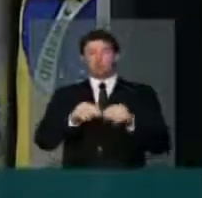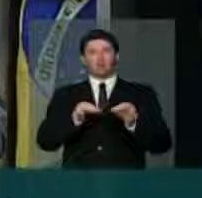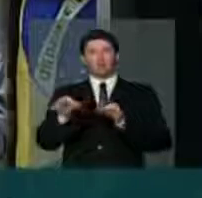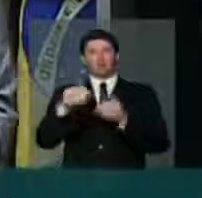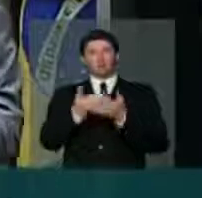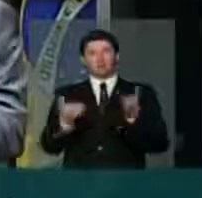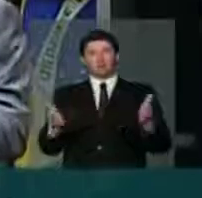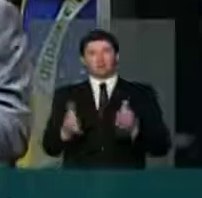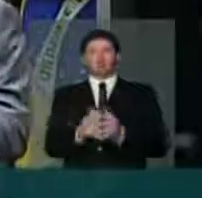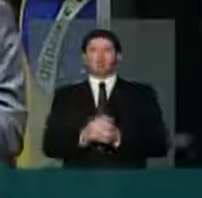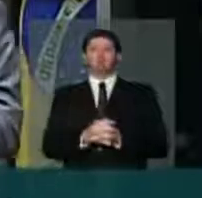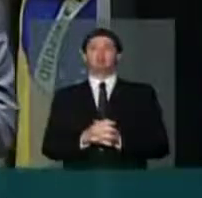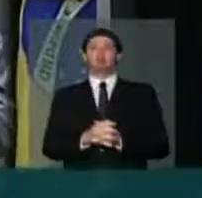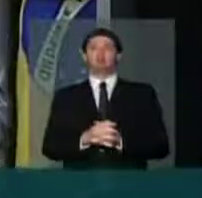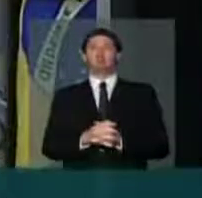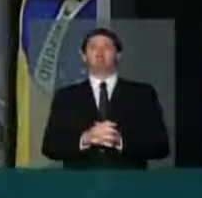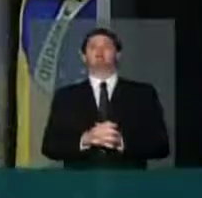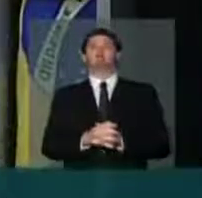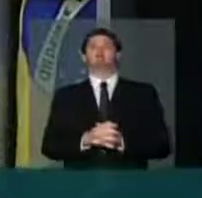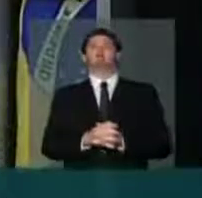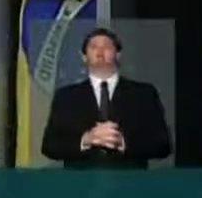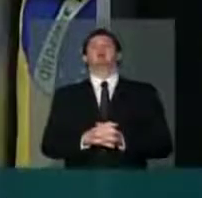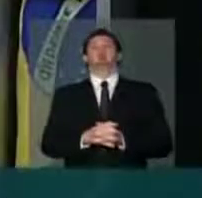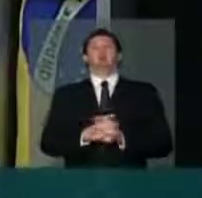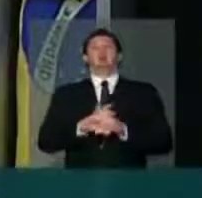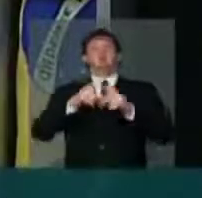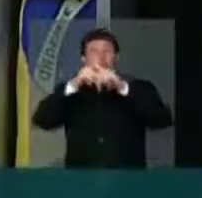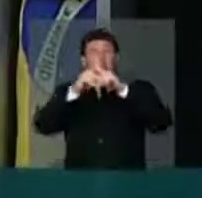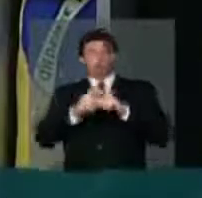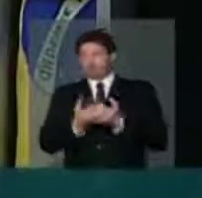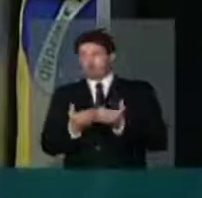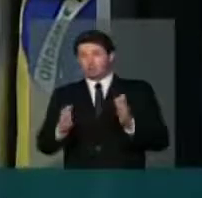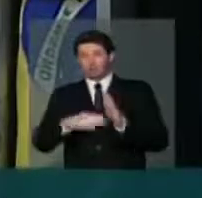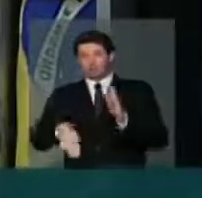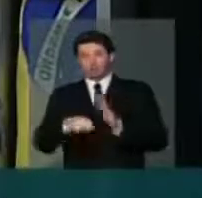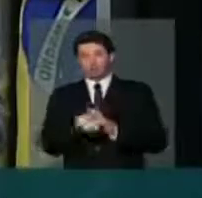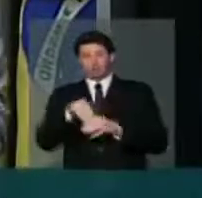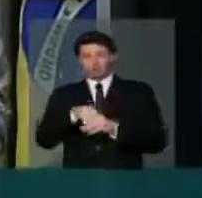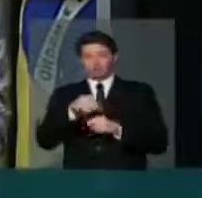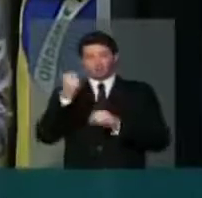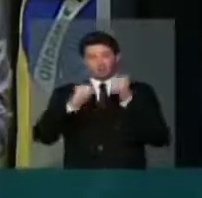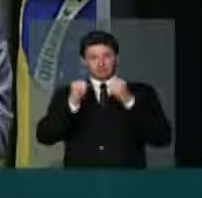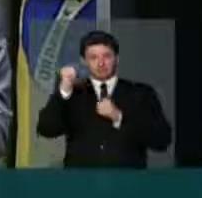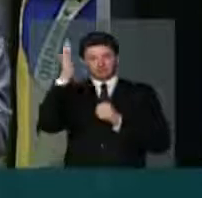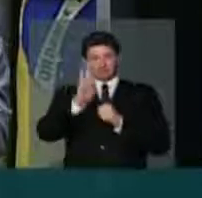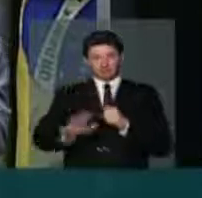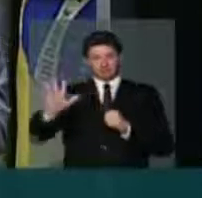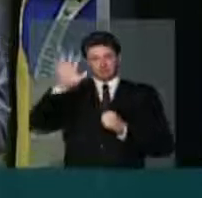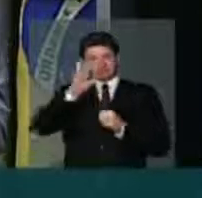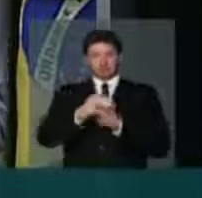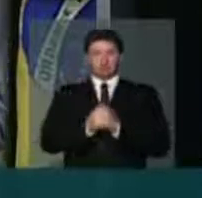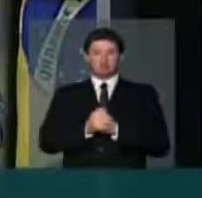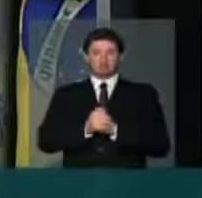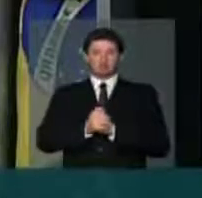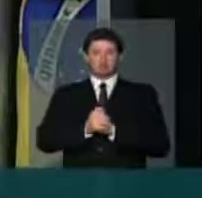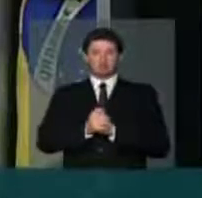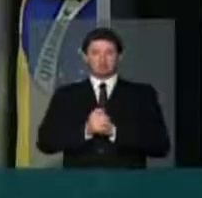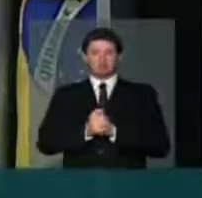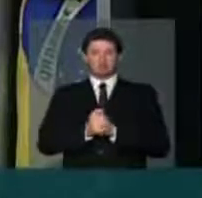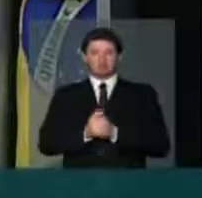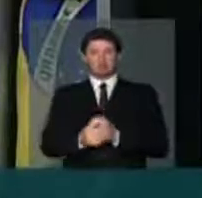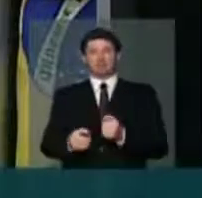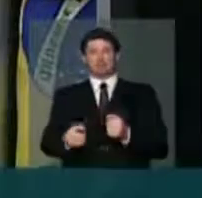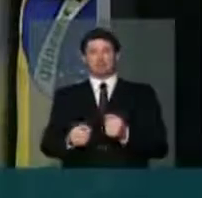incontrolável, perda de competitividade da indústria nacional,